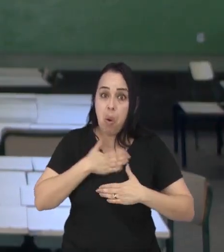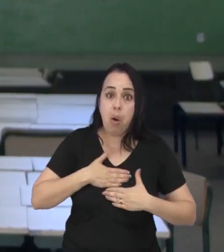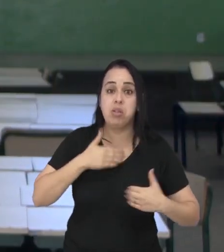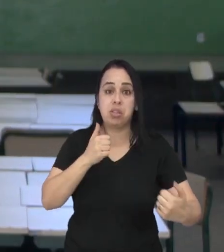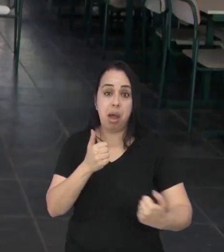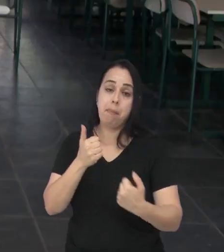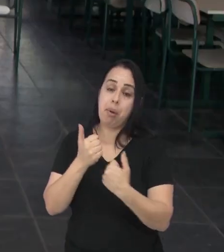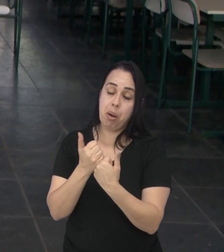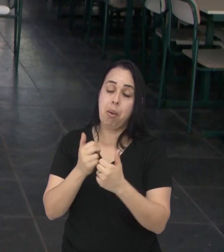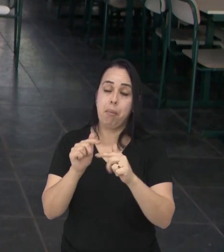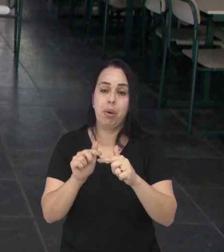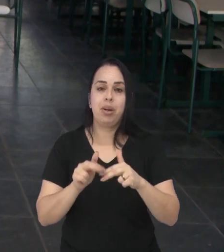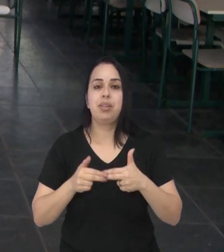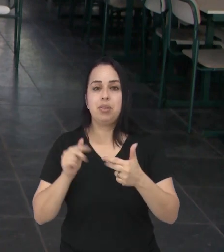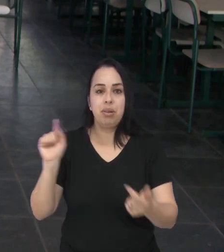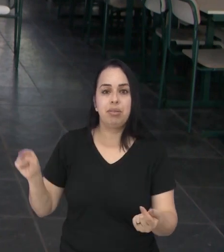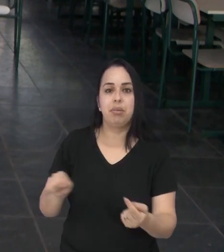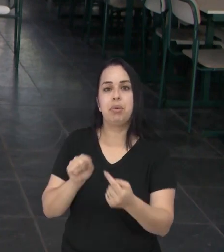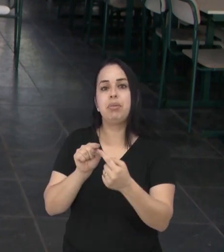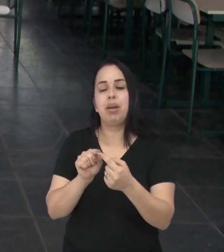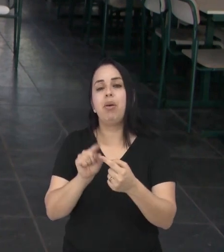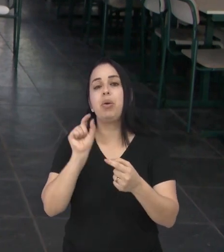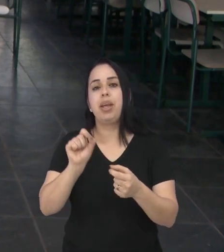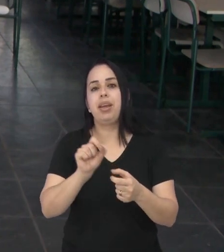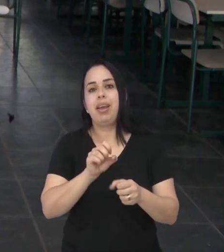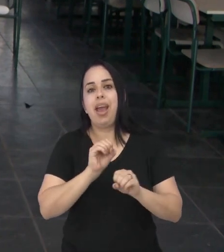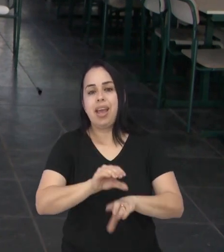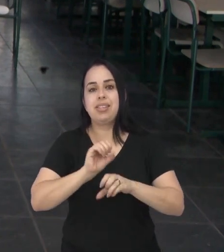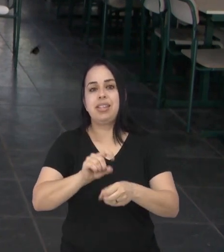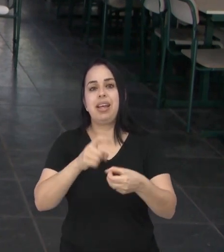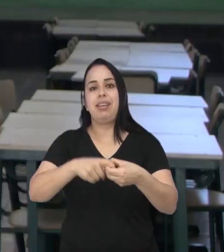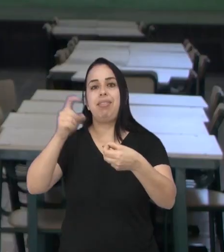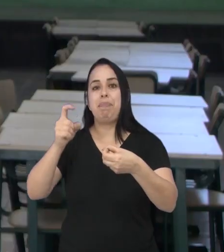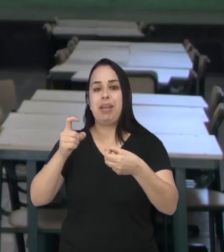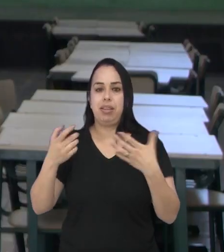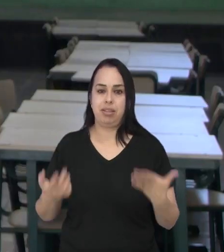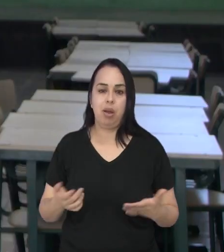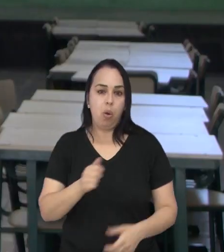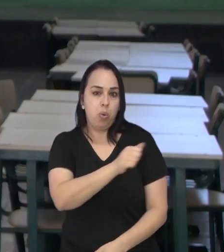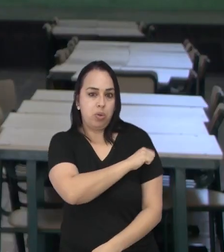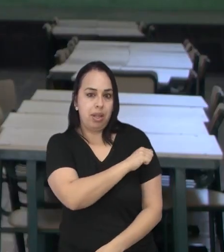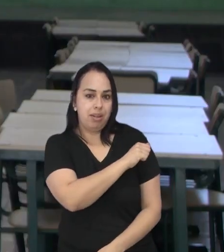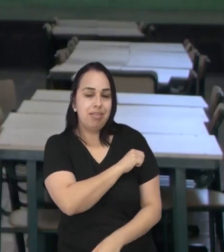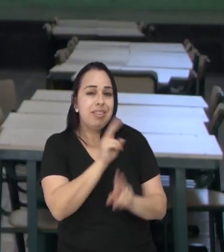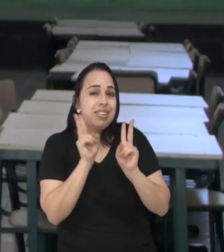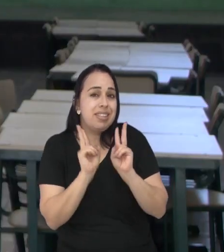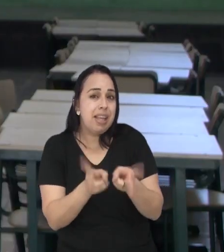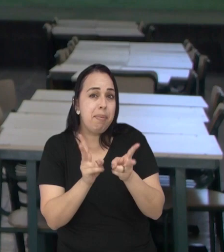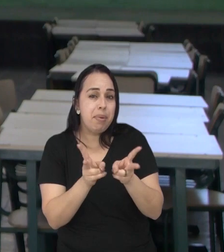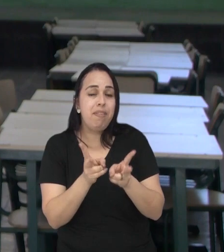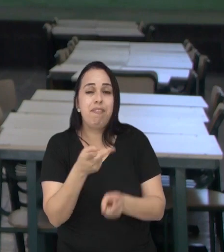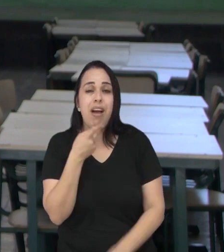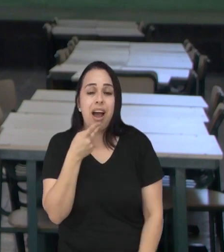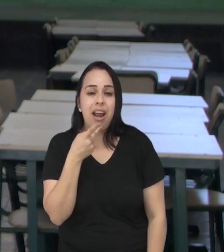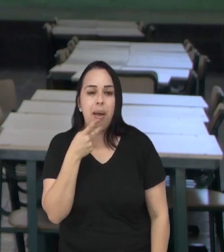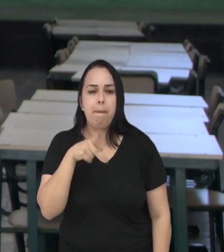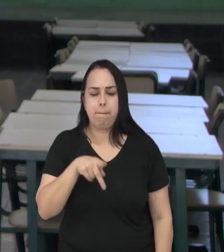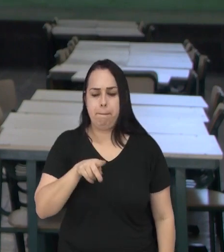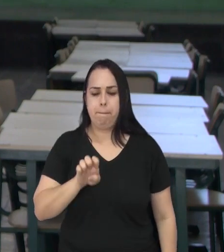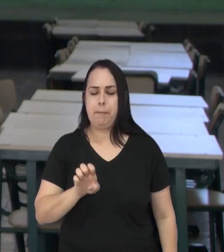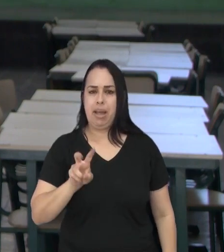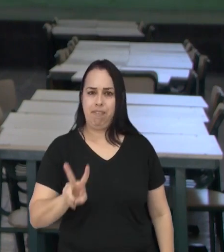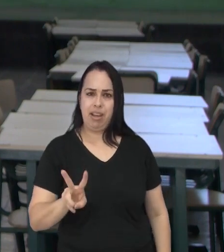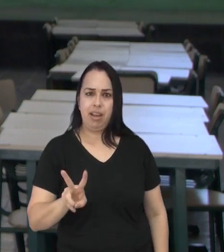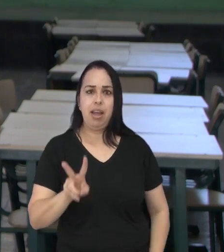da população. O objetivo é trabalhar a emancipação dos jovens. Os estudantes sempre mencionam o seu PV. O que é o